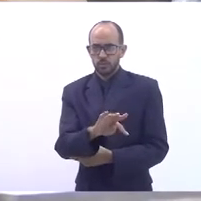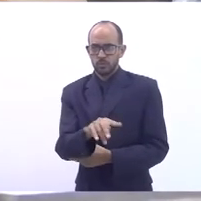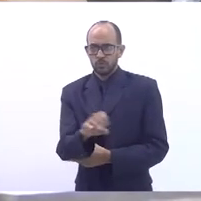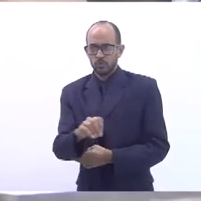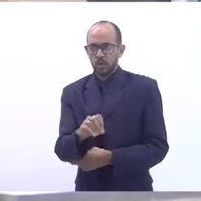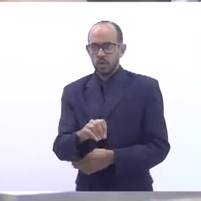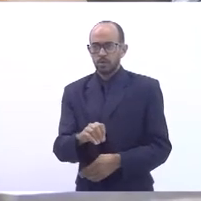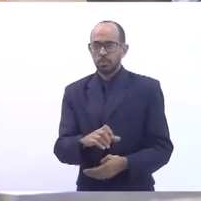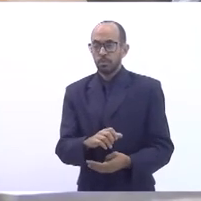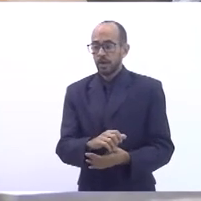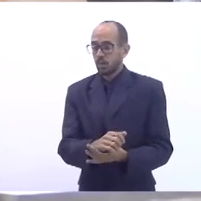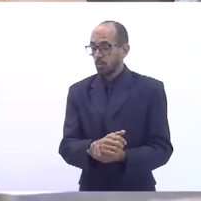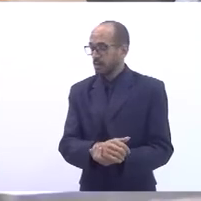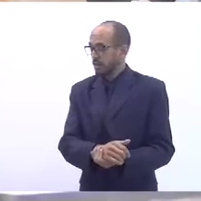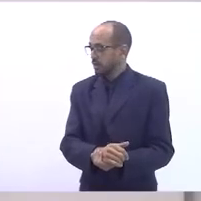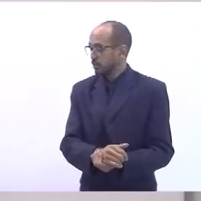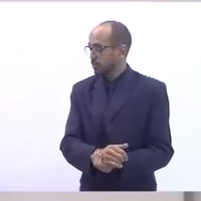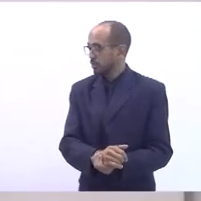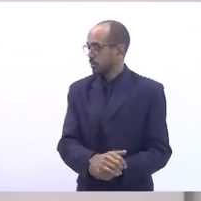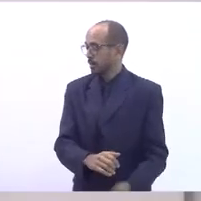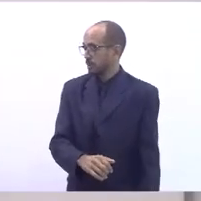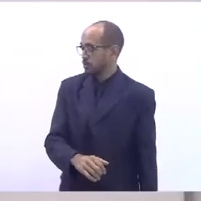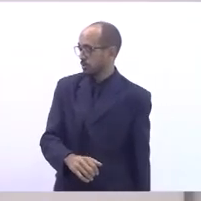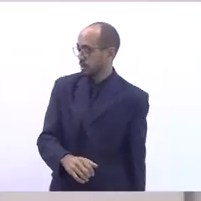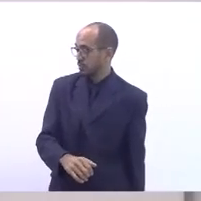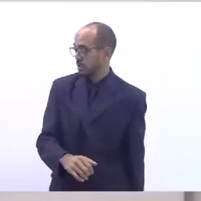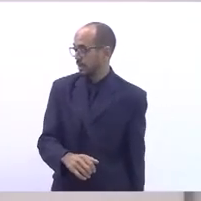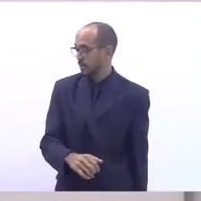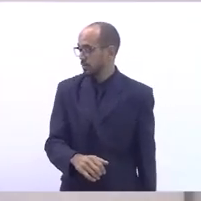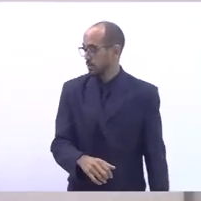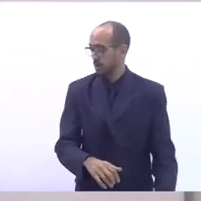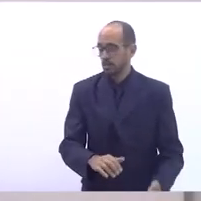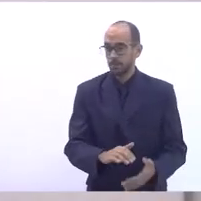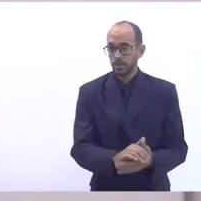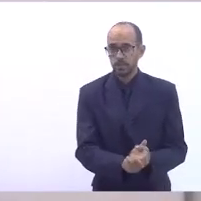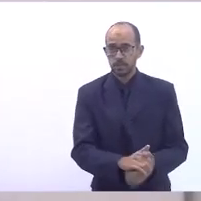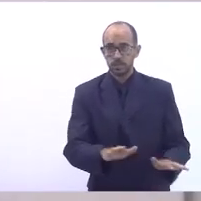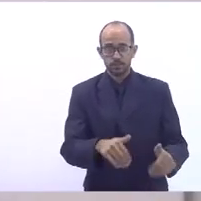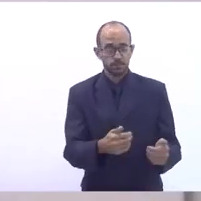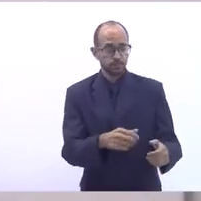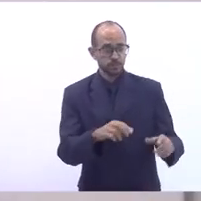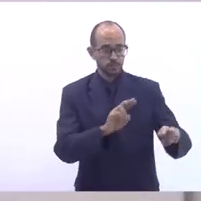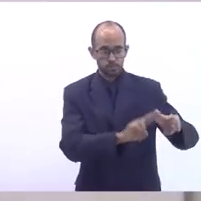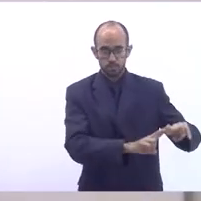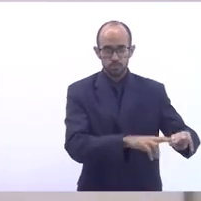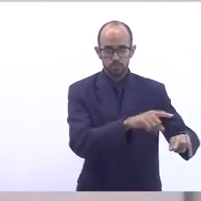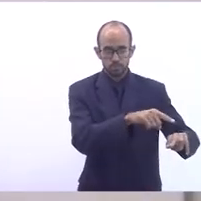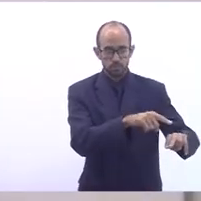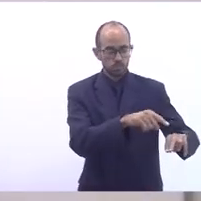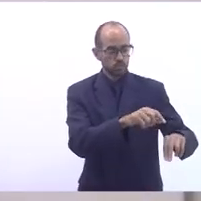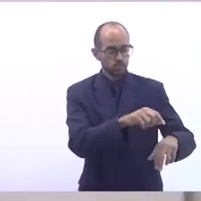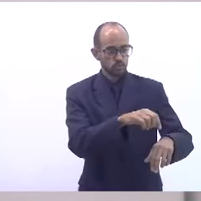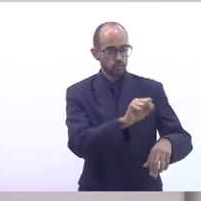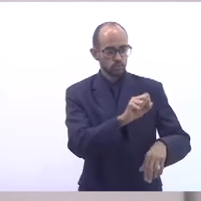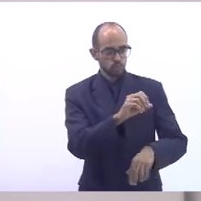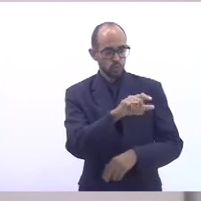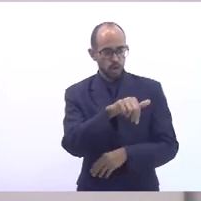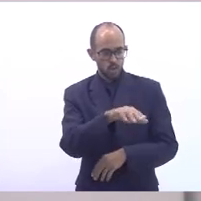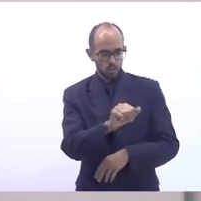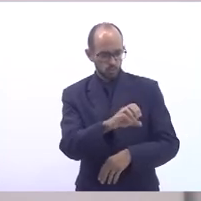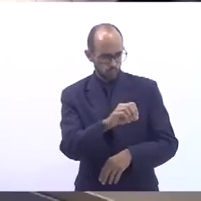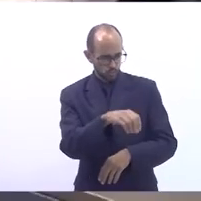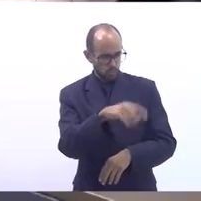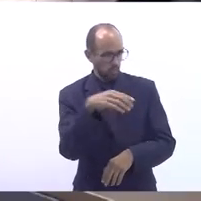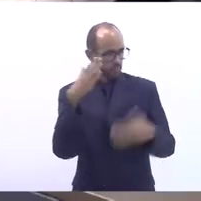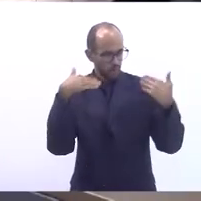Barros me mandou aqui uma colinha dizendo que você foi advogado do cozinheiro preso no Solano está no verão da lata não